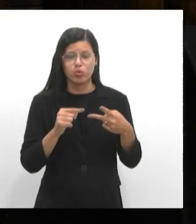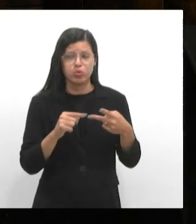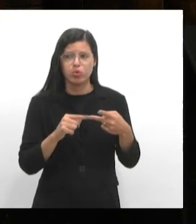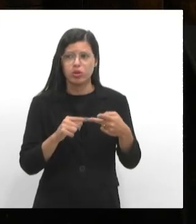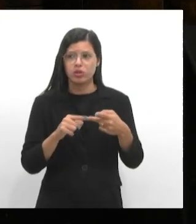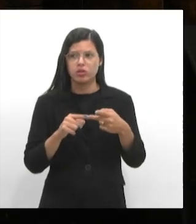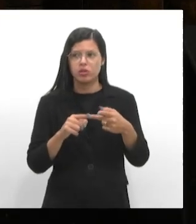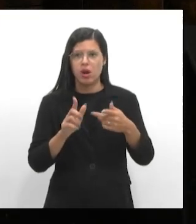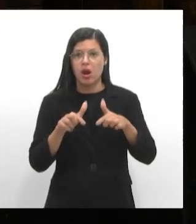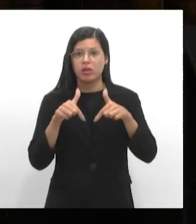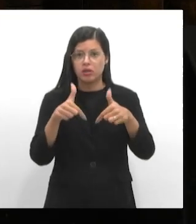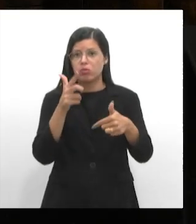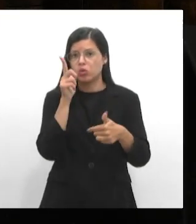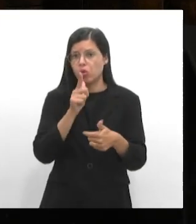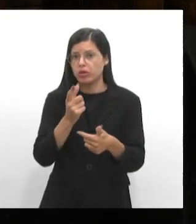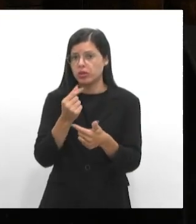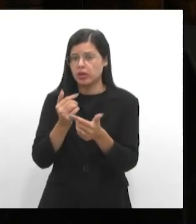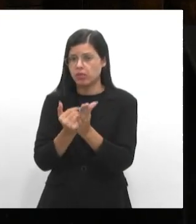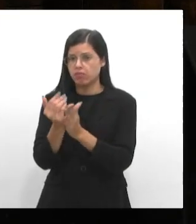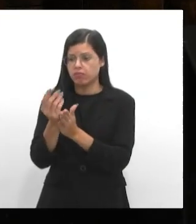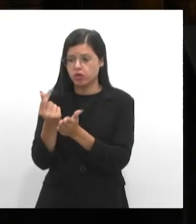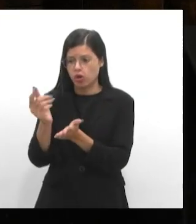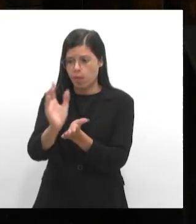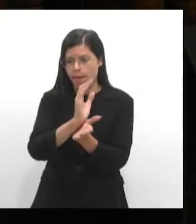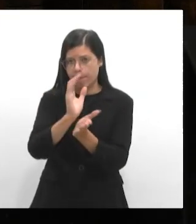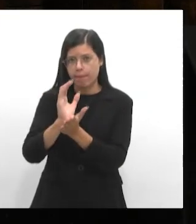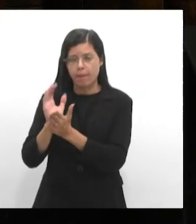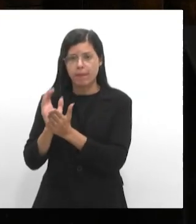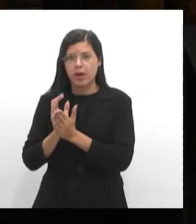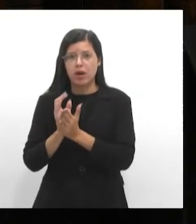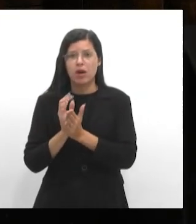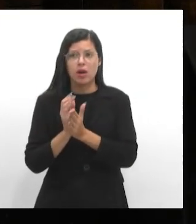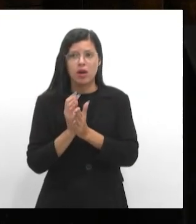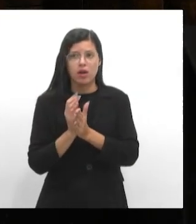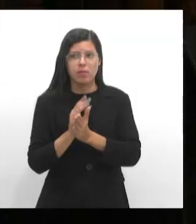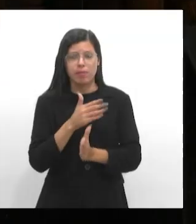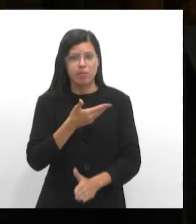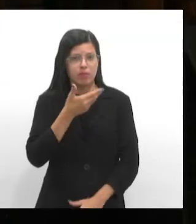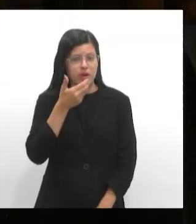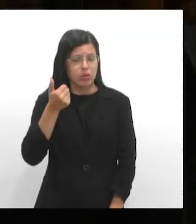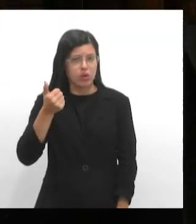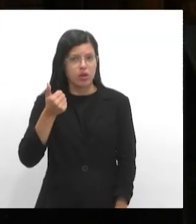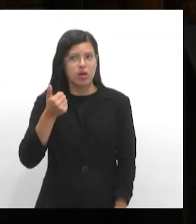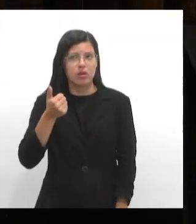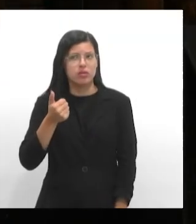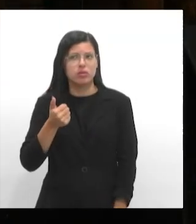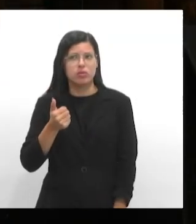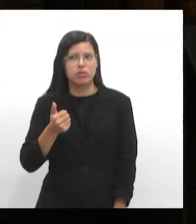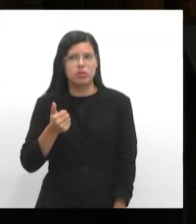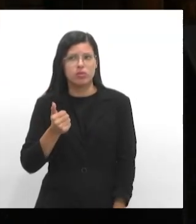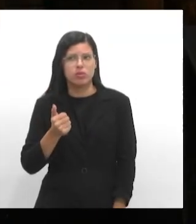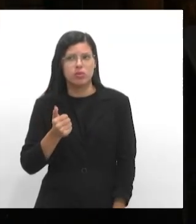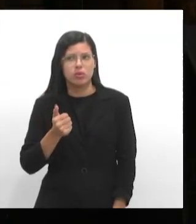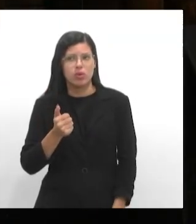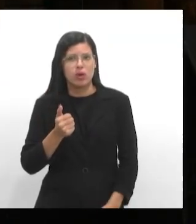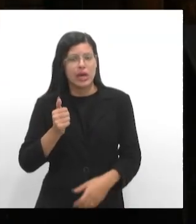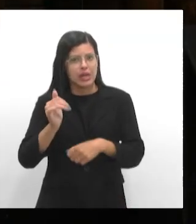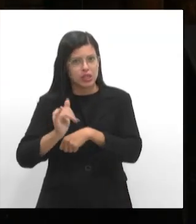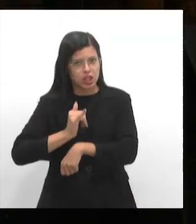de aumentar a receita. Uma é aperfeiçoando o mecanismo